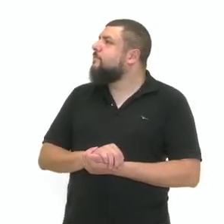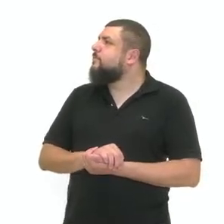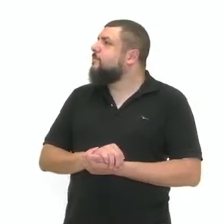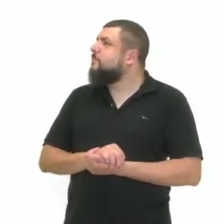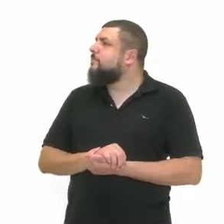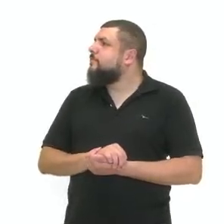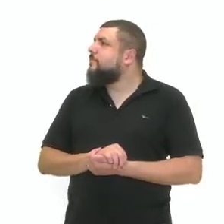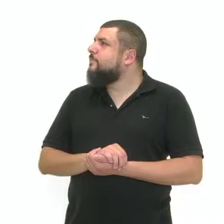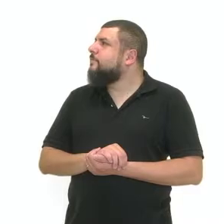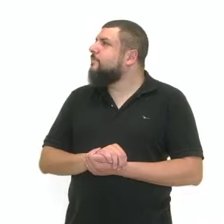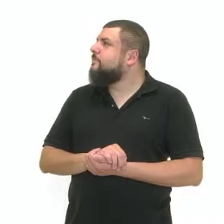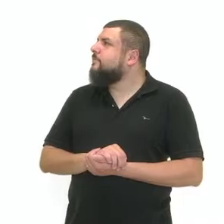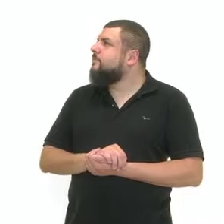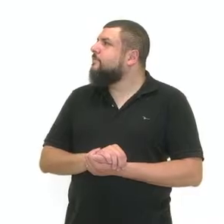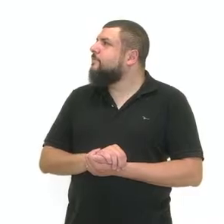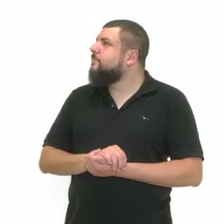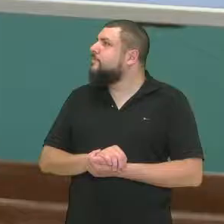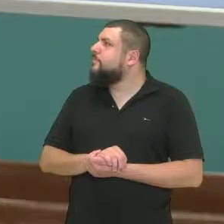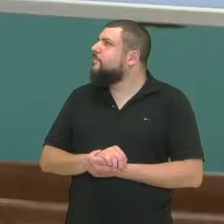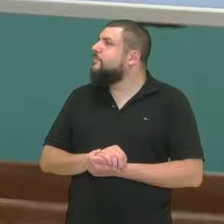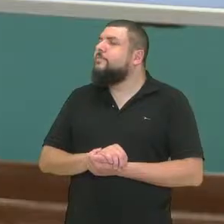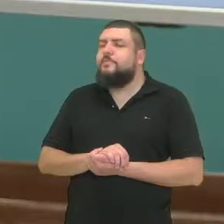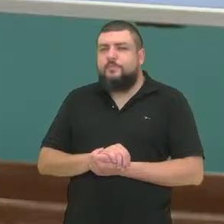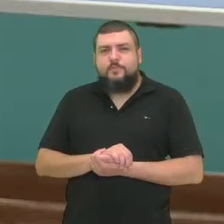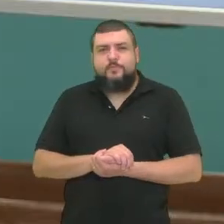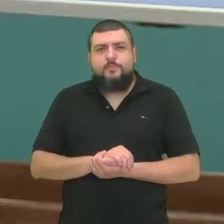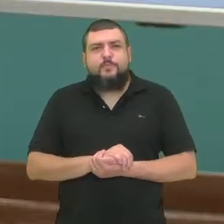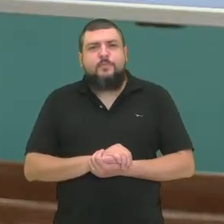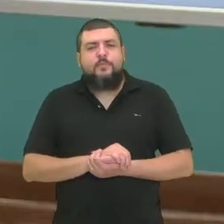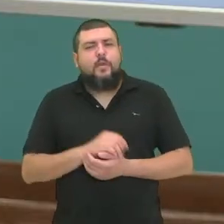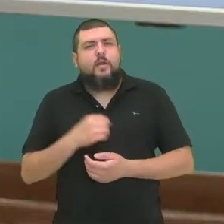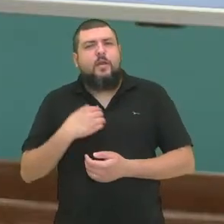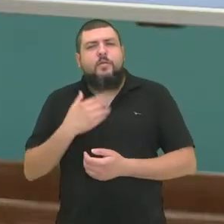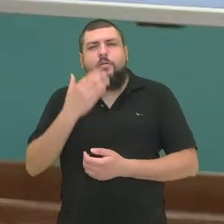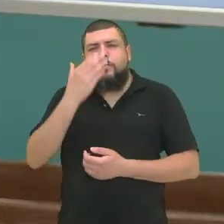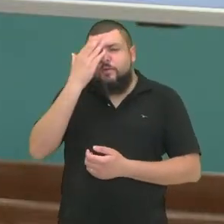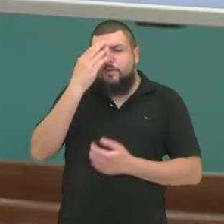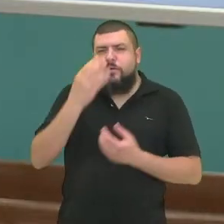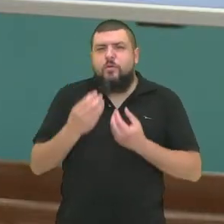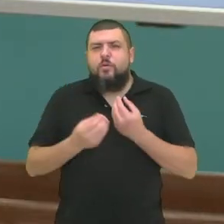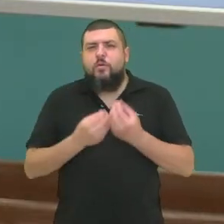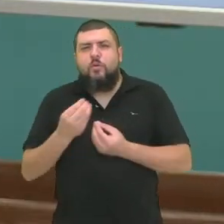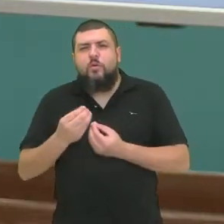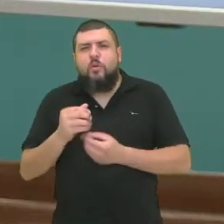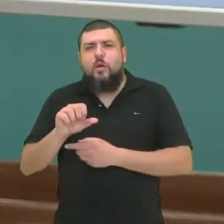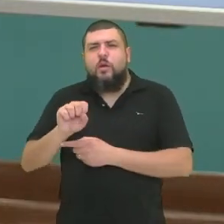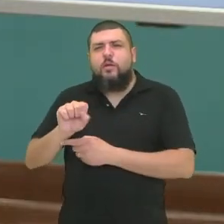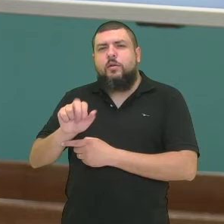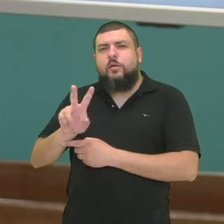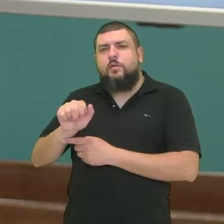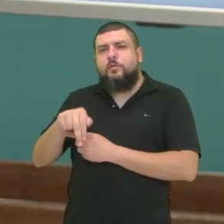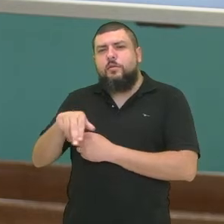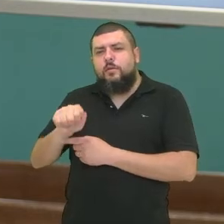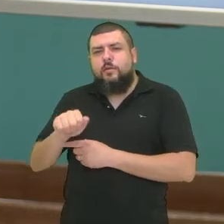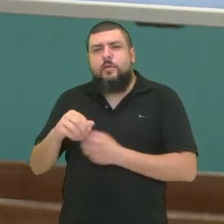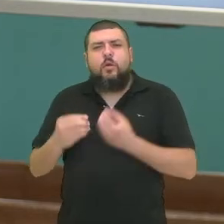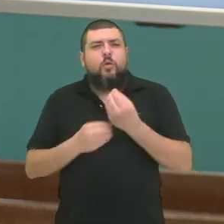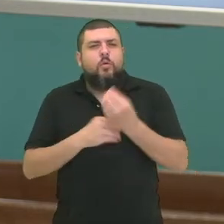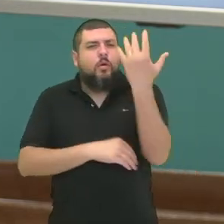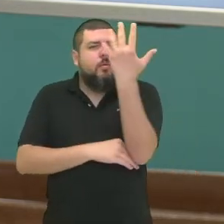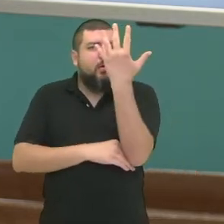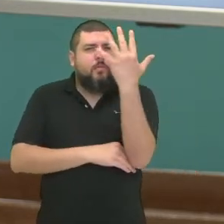as características das vegetações da África. Você sabe como que é a savana, como que é a floresta equatorial? Vamos analisar tudo